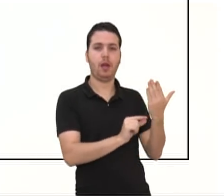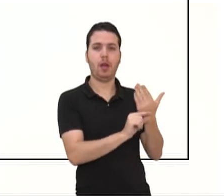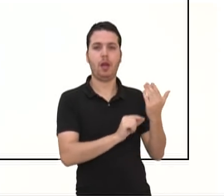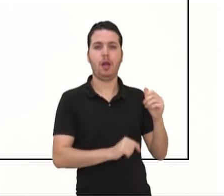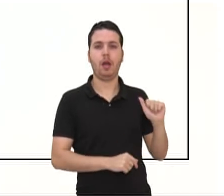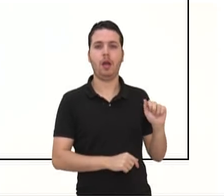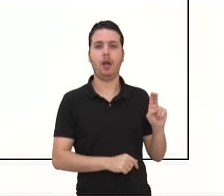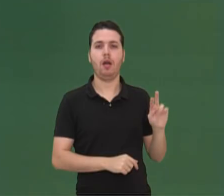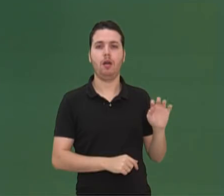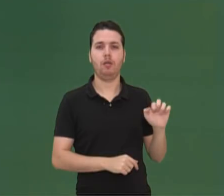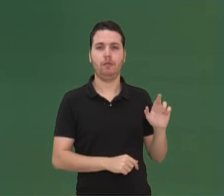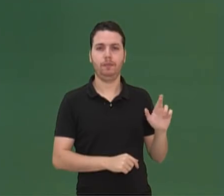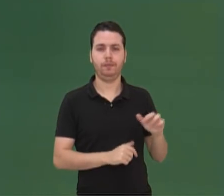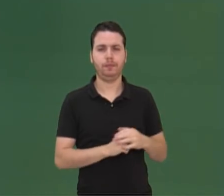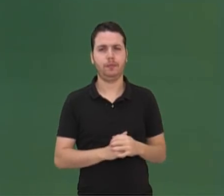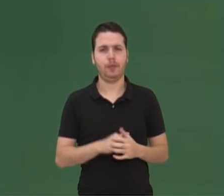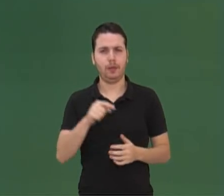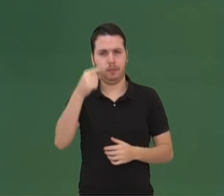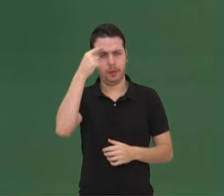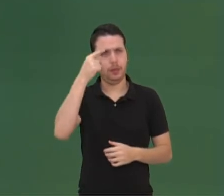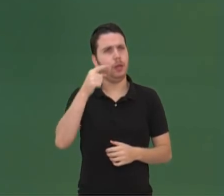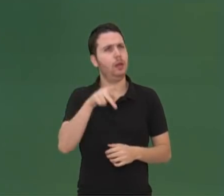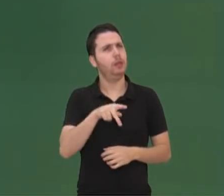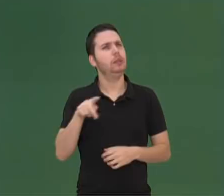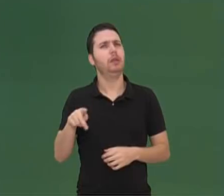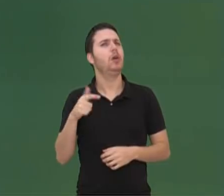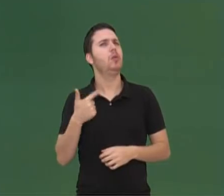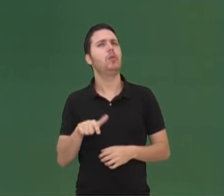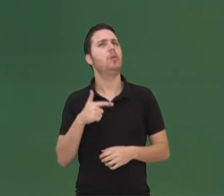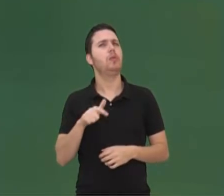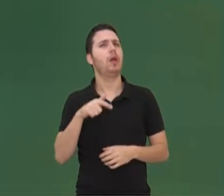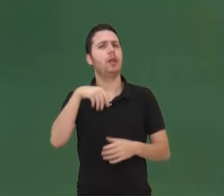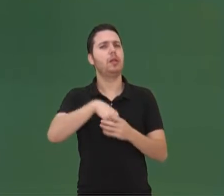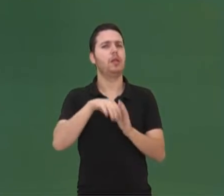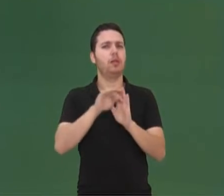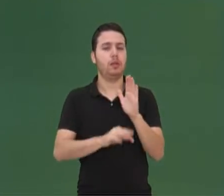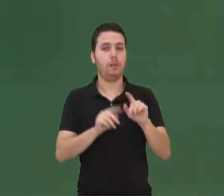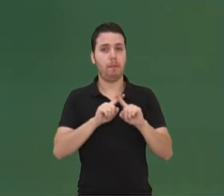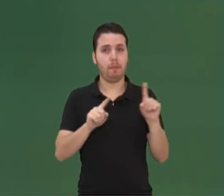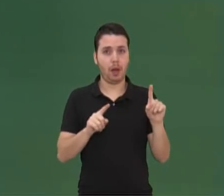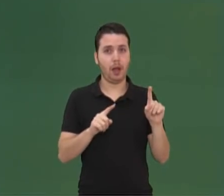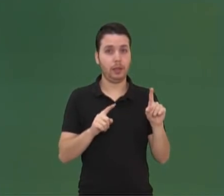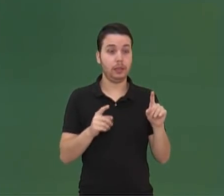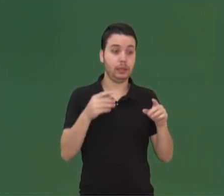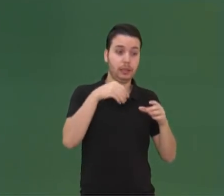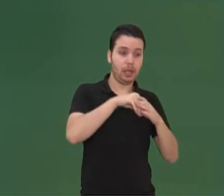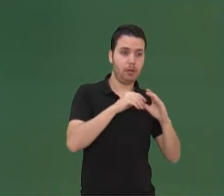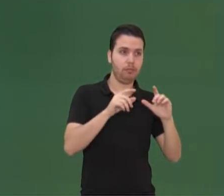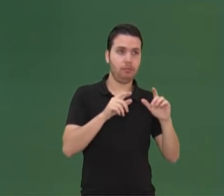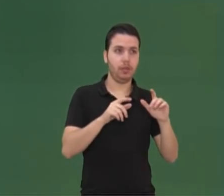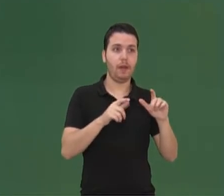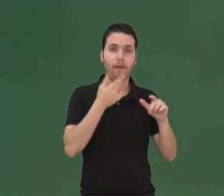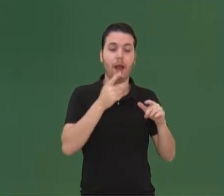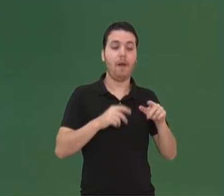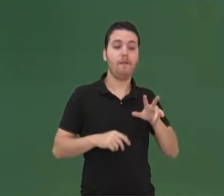Professora, mas não tem no texto, mas tem na indicação do exercício. Vamos ler o texto de... Você volta lá,